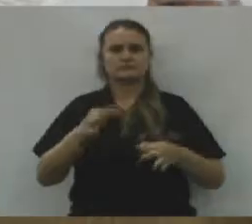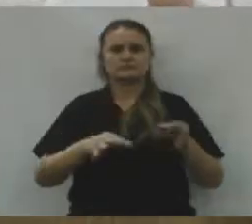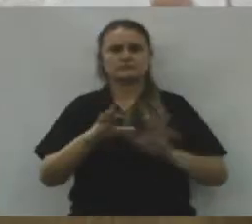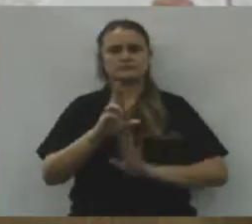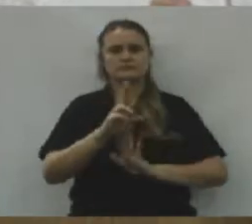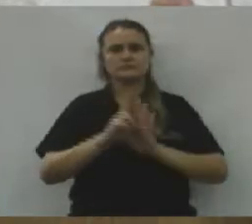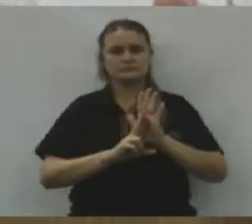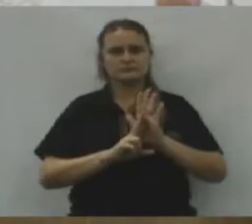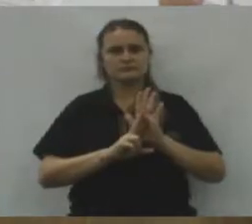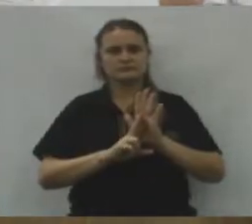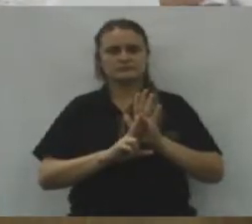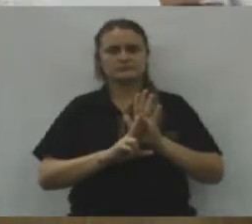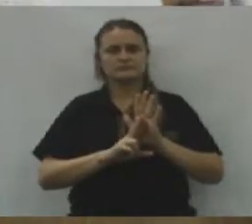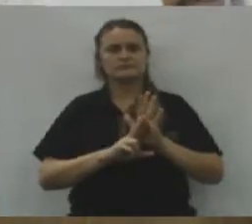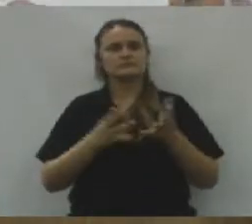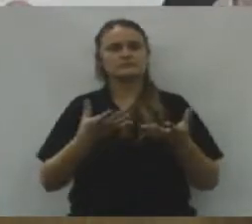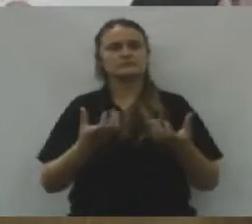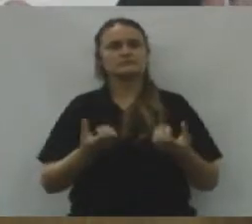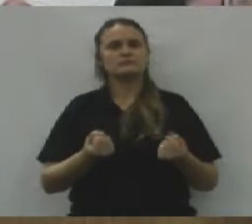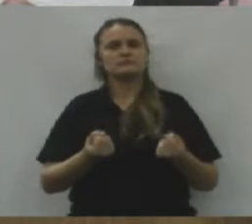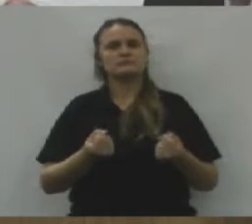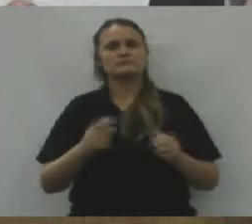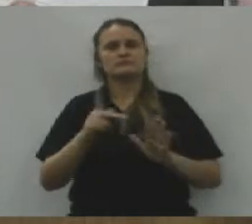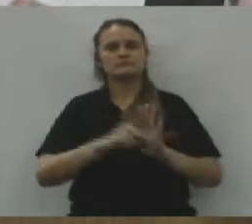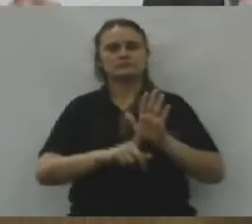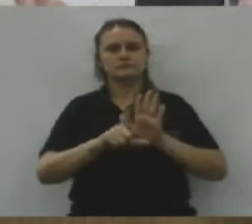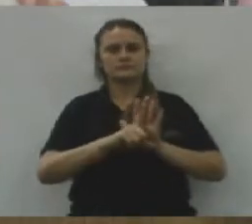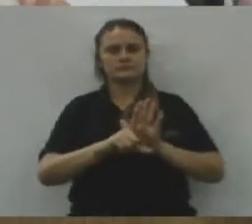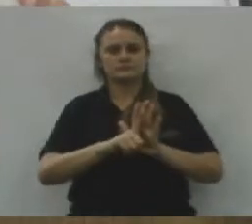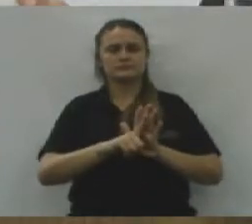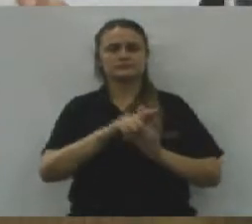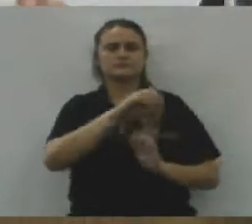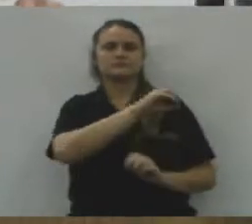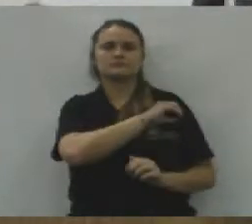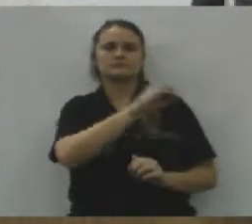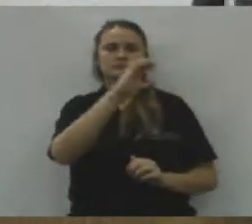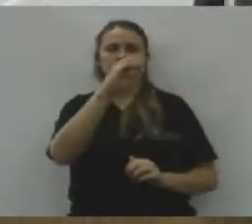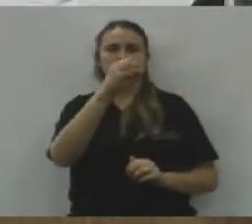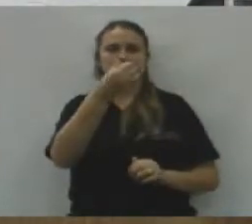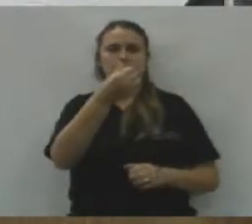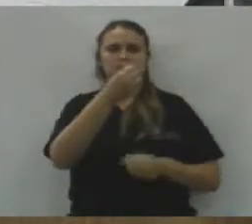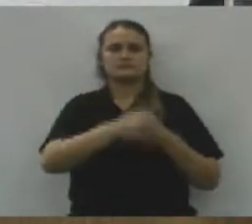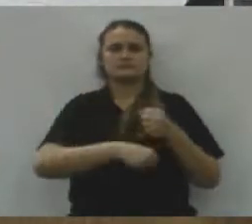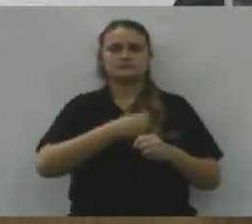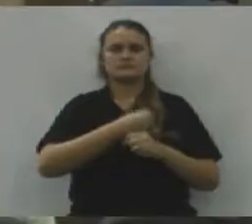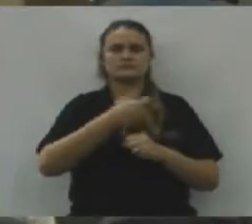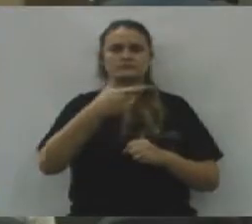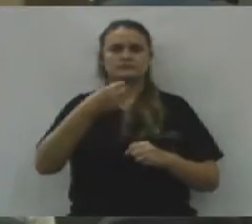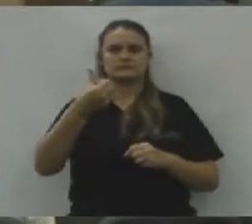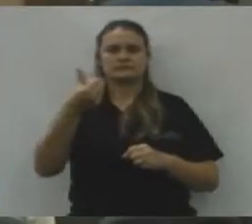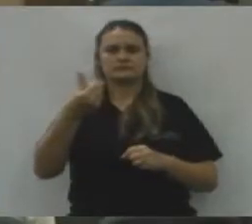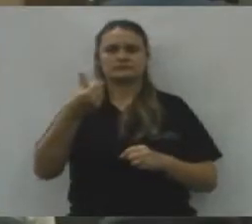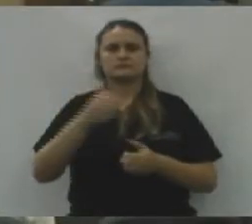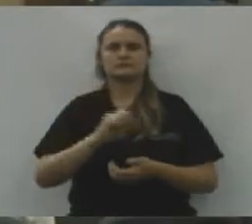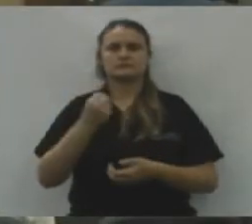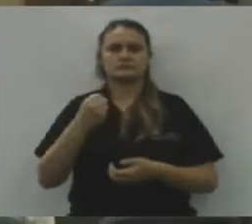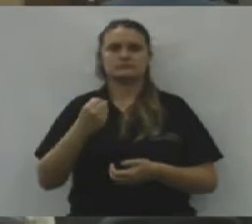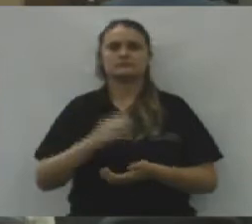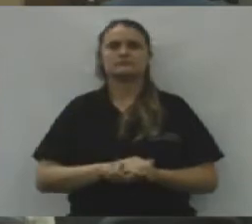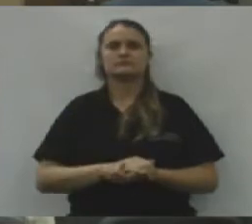e Redação Final, favorável ao projeto de lei ordinária número 6/2018. Pela ordem, senhor